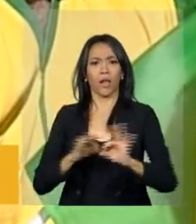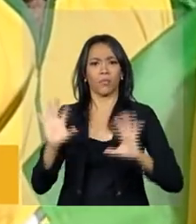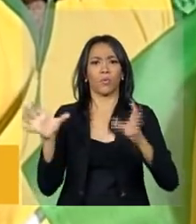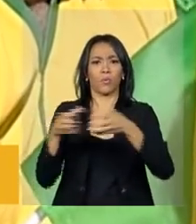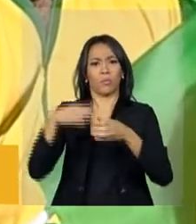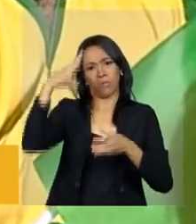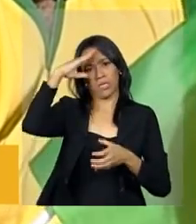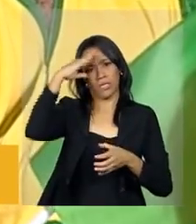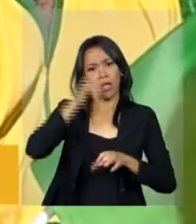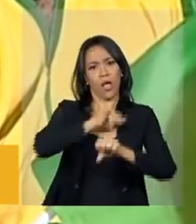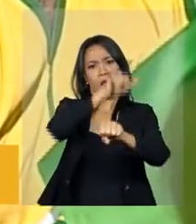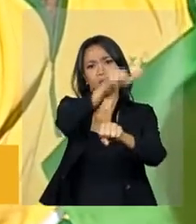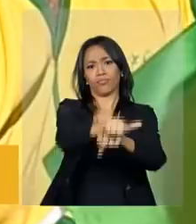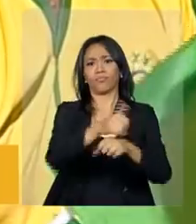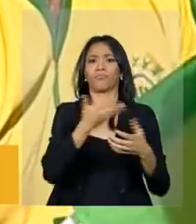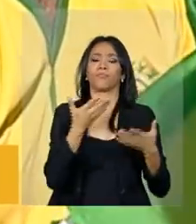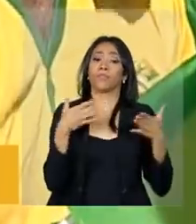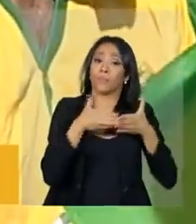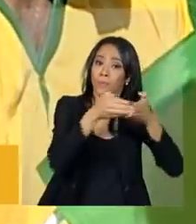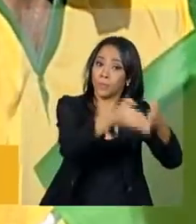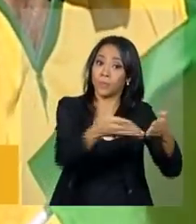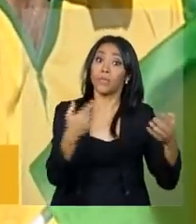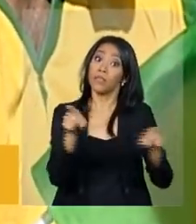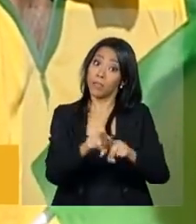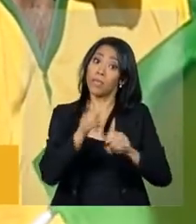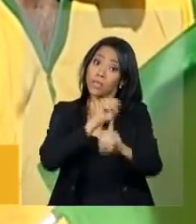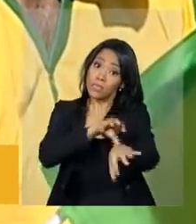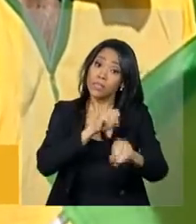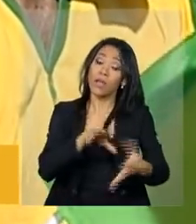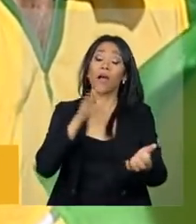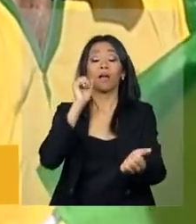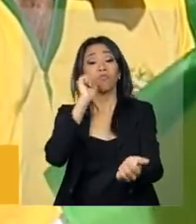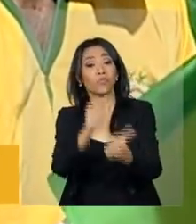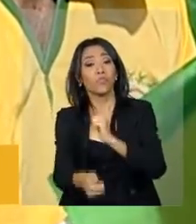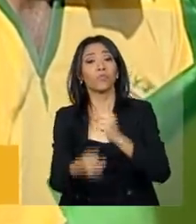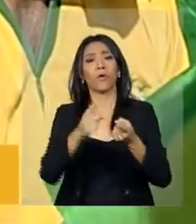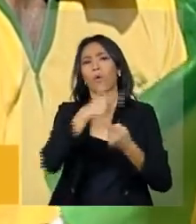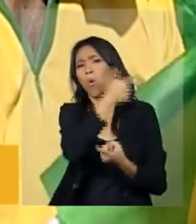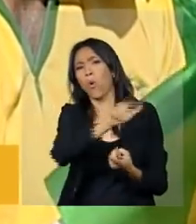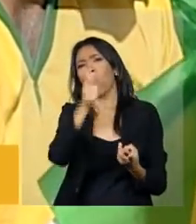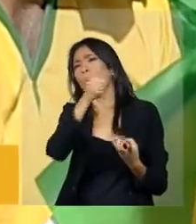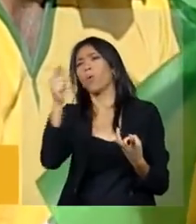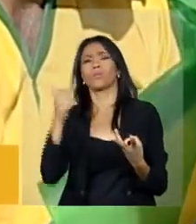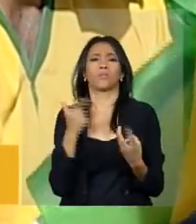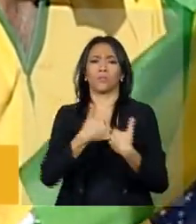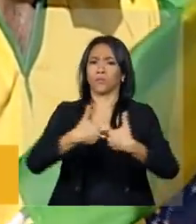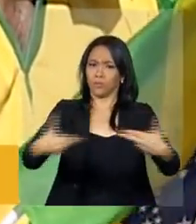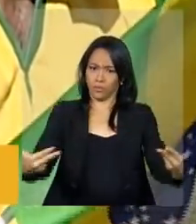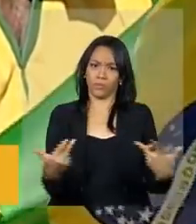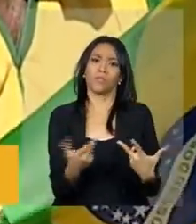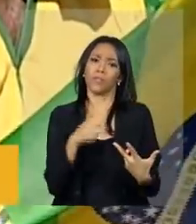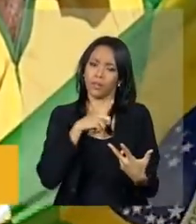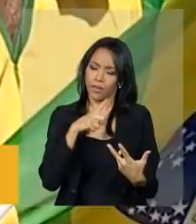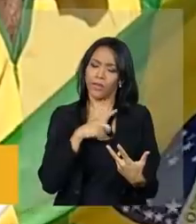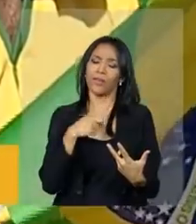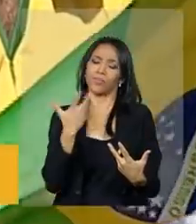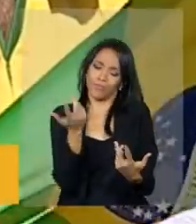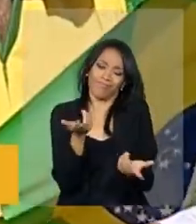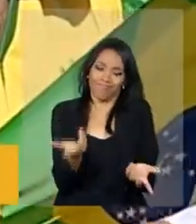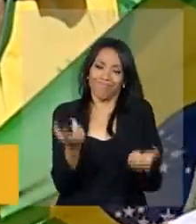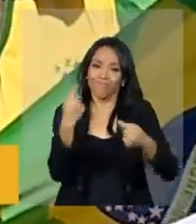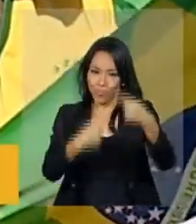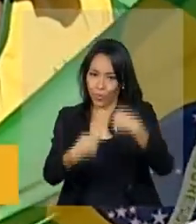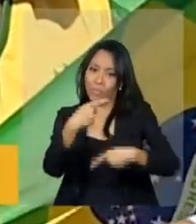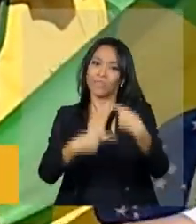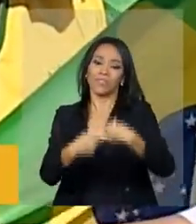também ensinar. Né? Além do futebol, além de outras riquezas, nós temos sim uma questão política, sem